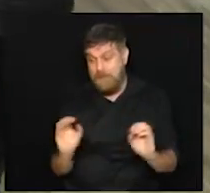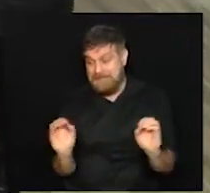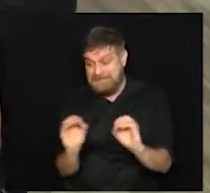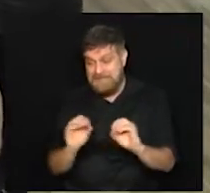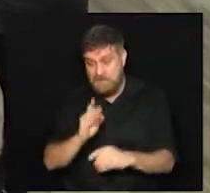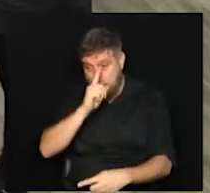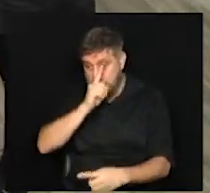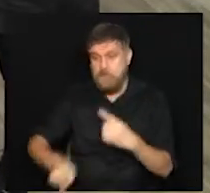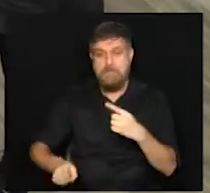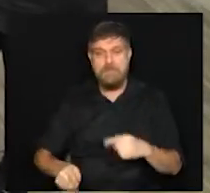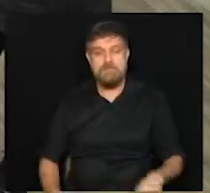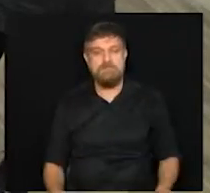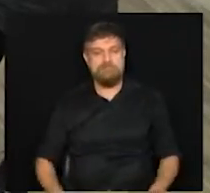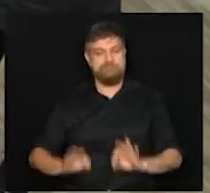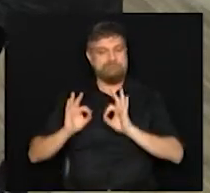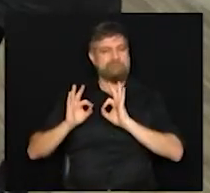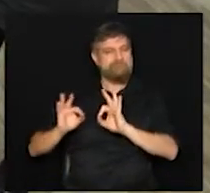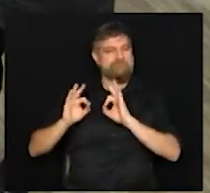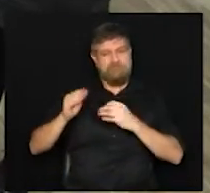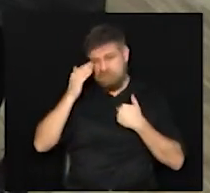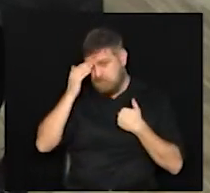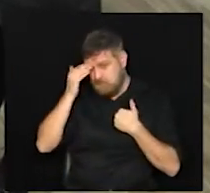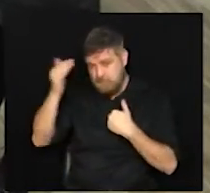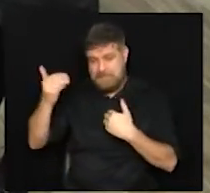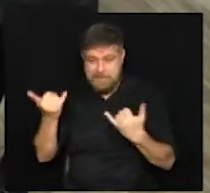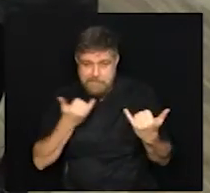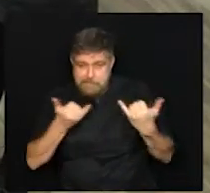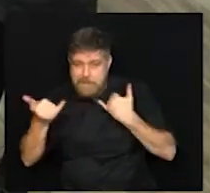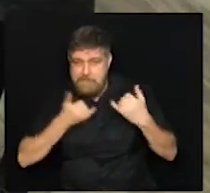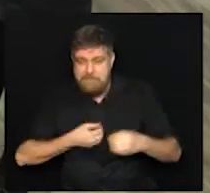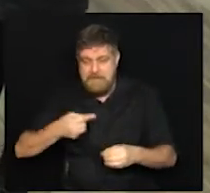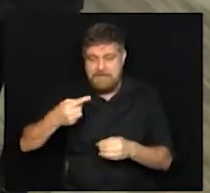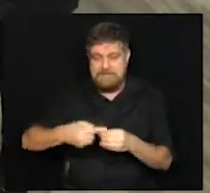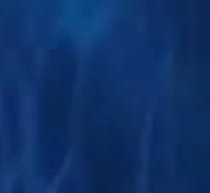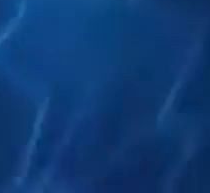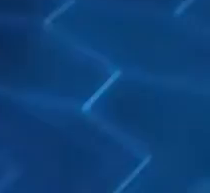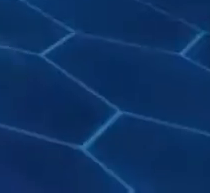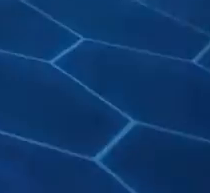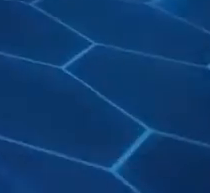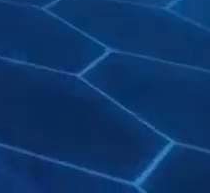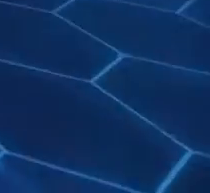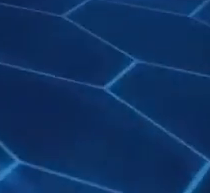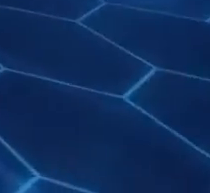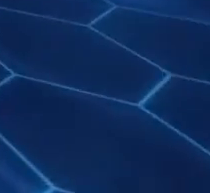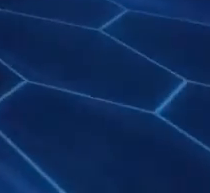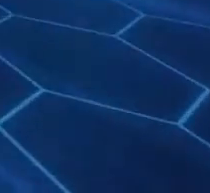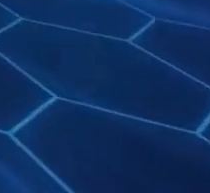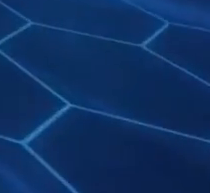Certíssimo, Mirna Abreu. Muito obrigado pelas notícias da metrópole aqui de Campinas.